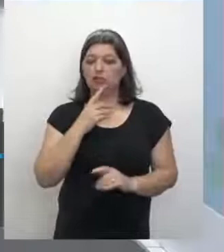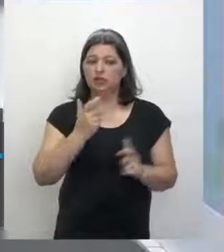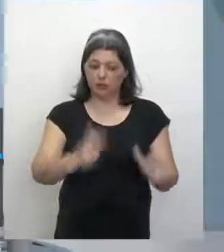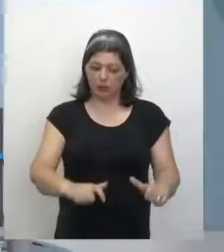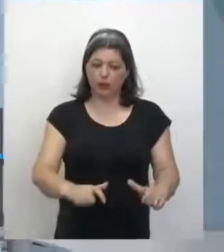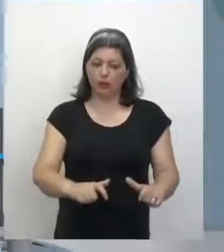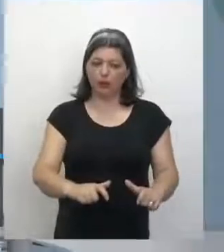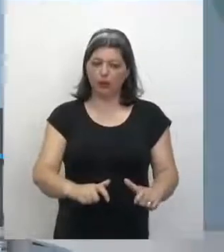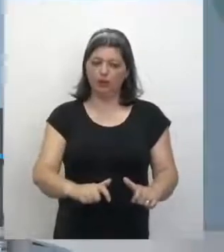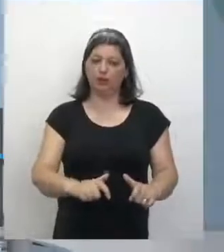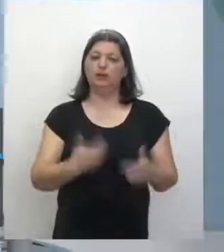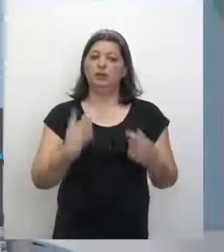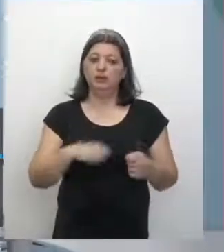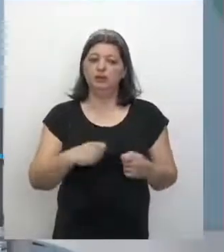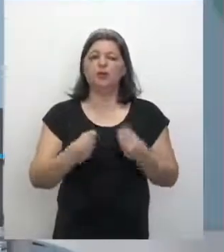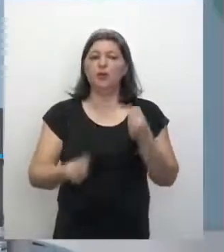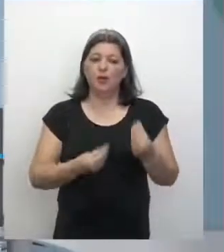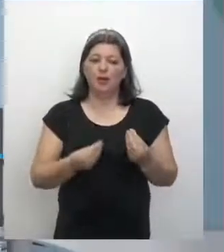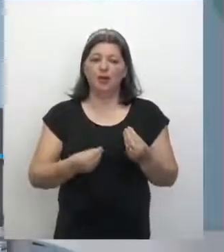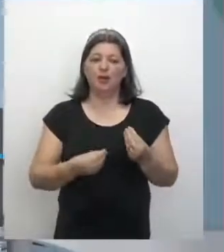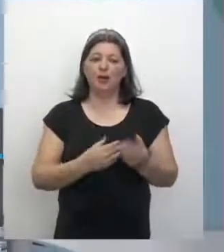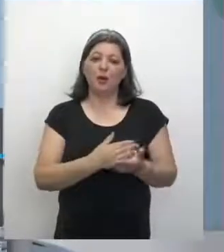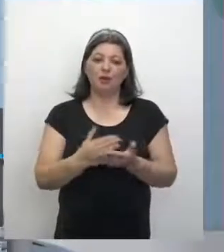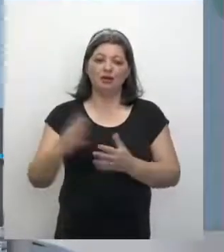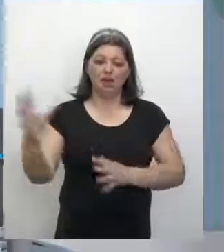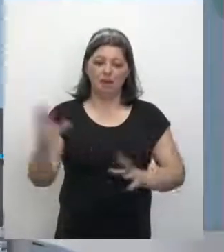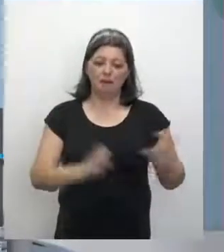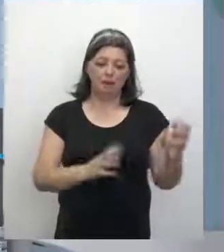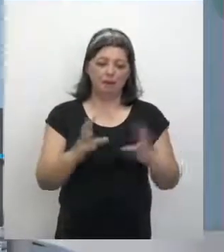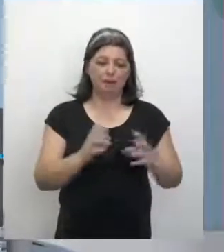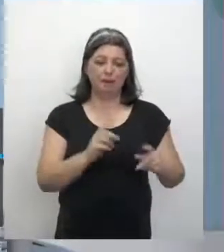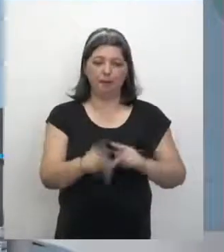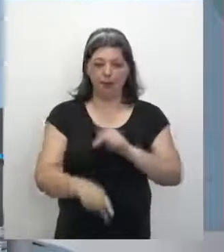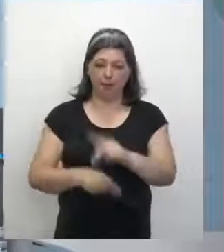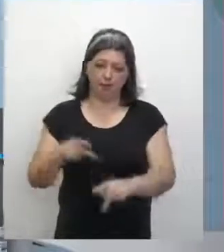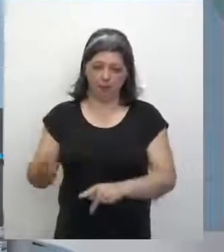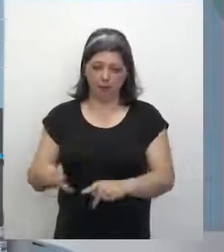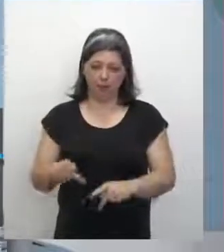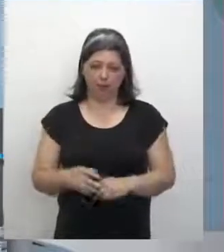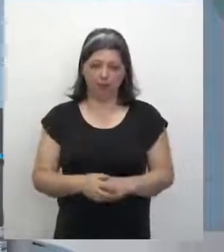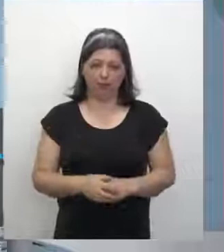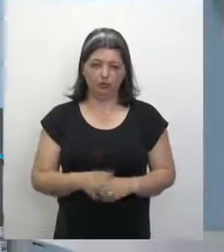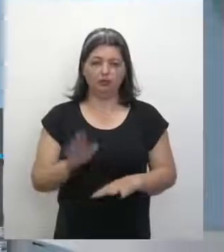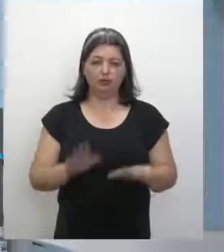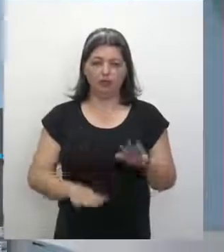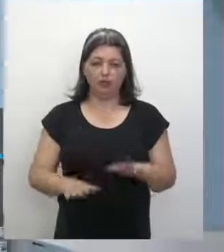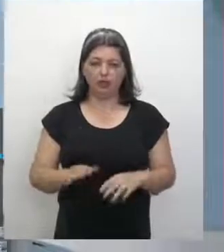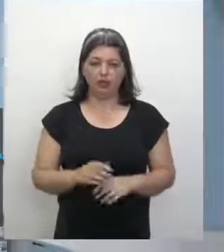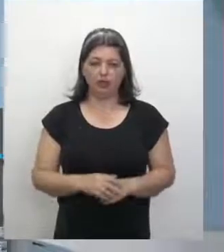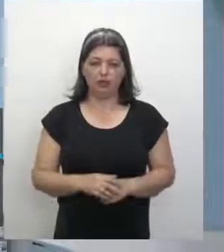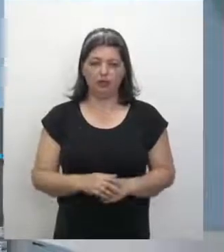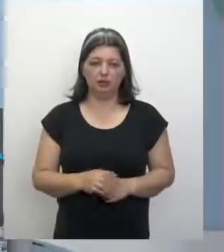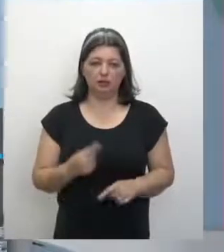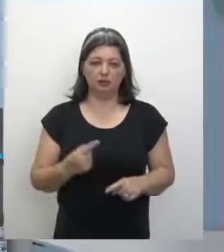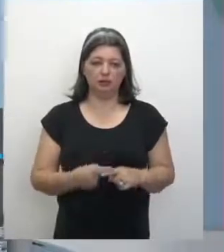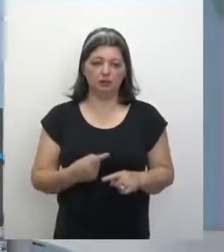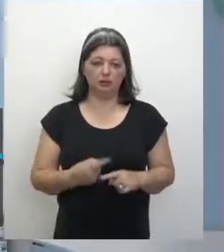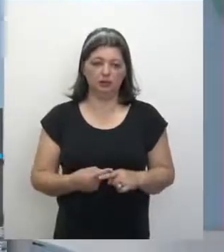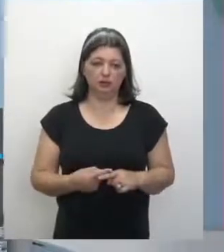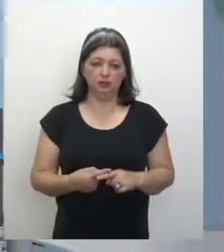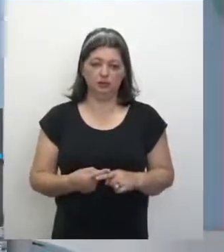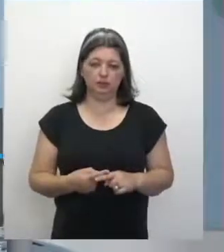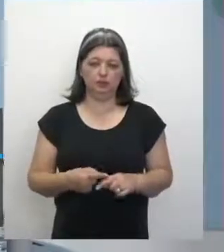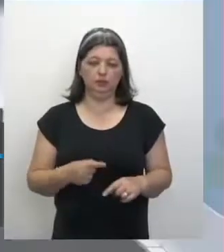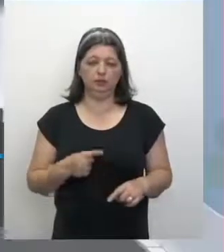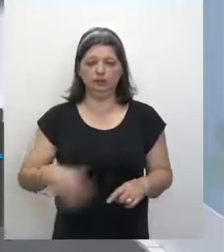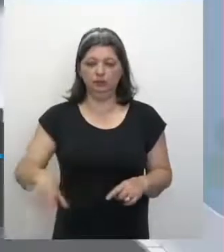aí que reside toda a contenda entre o povo basco, que geralmente vira e mexe no noticiário, a gente vê alguma coisa acontecendo ali